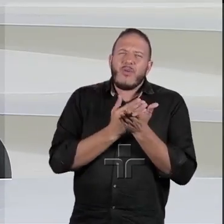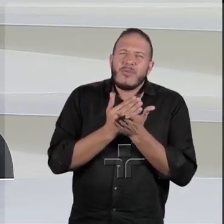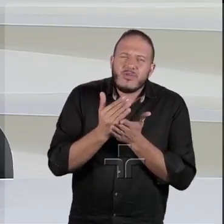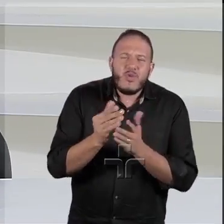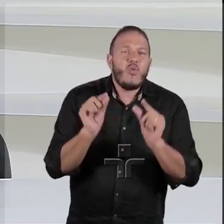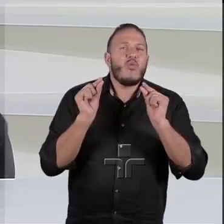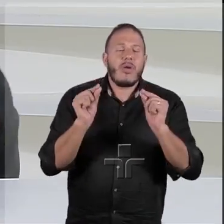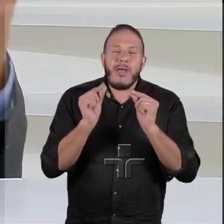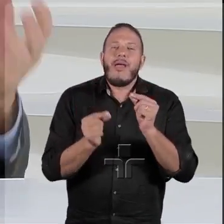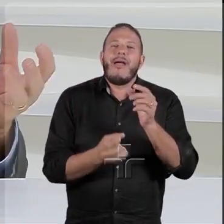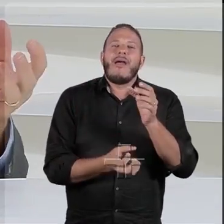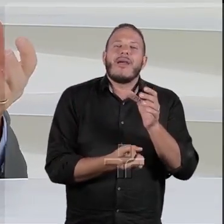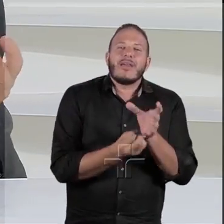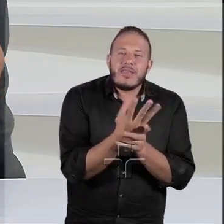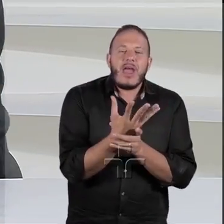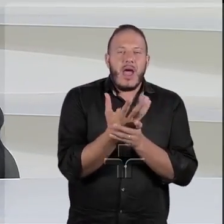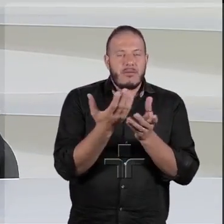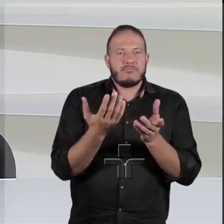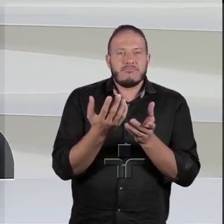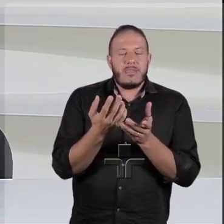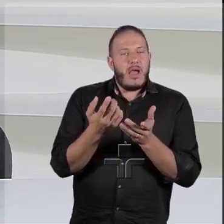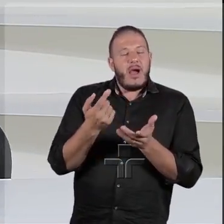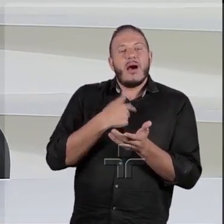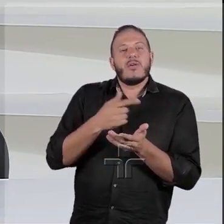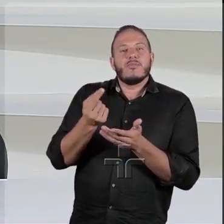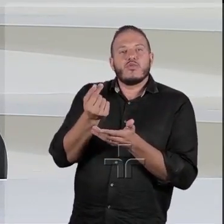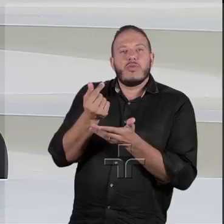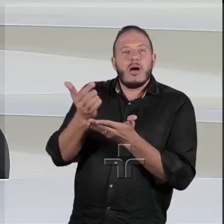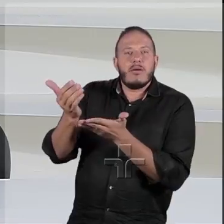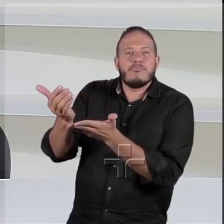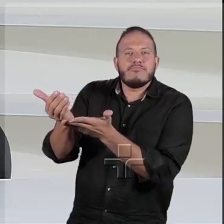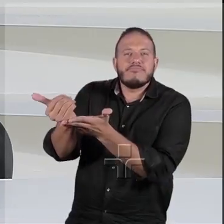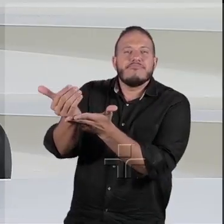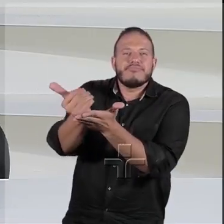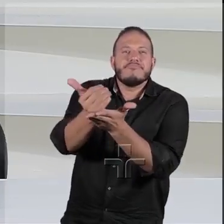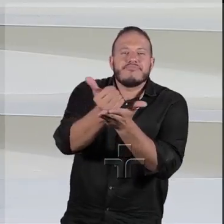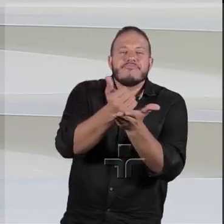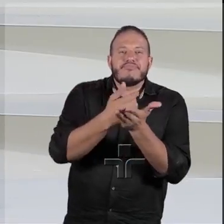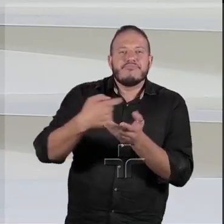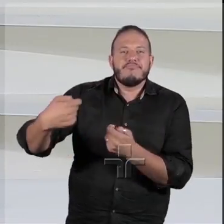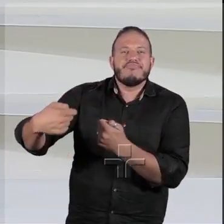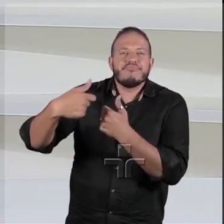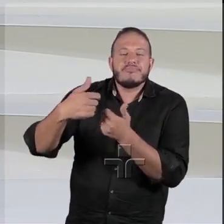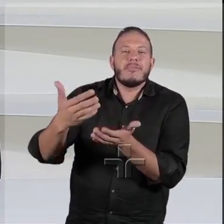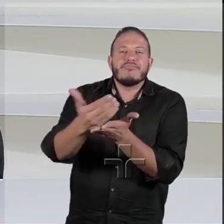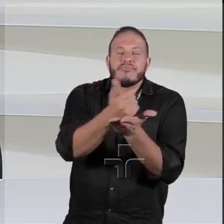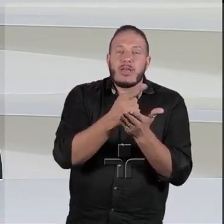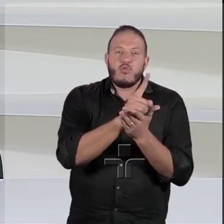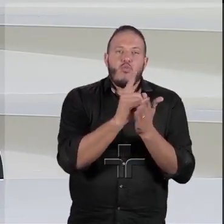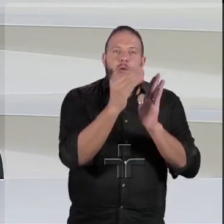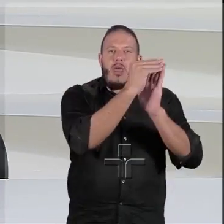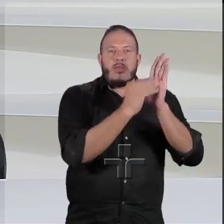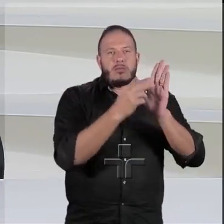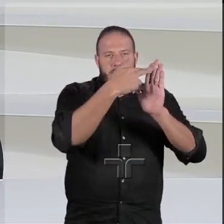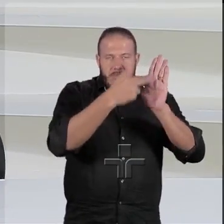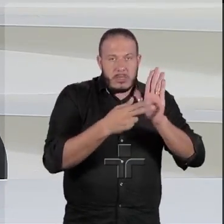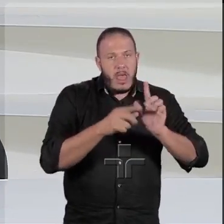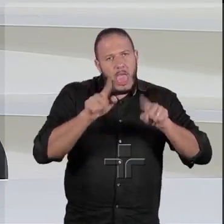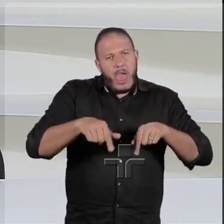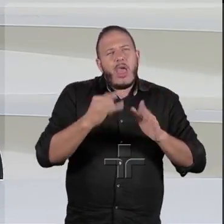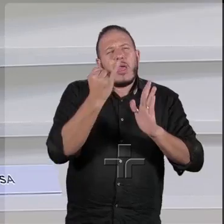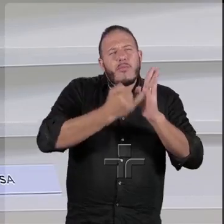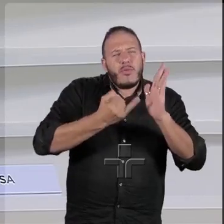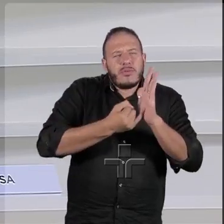criar as contribuições que não entram nessa regra. São impostos, mas com o nome